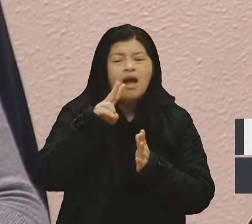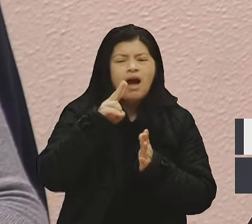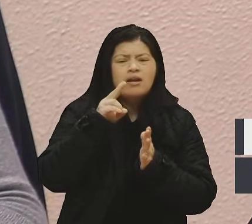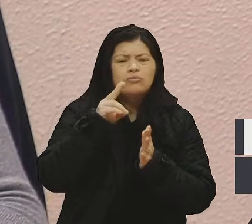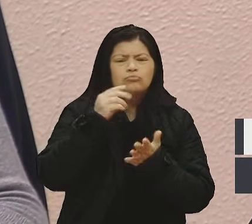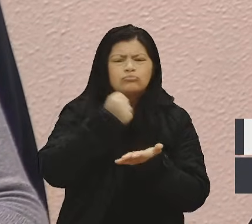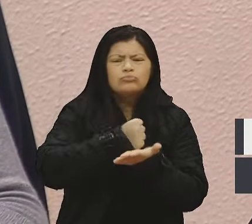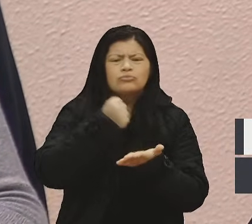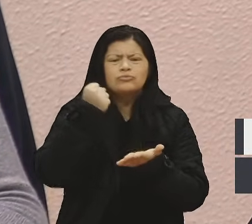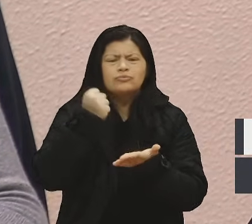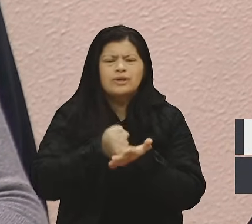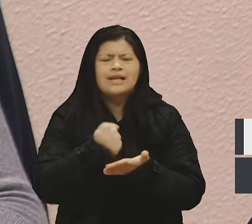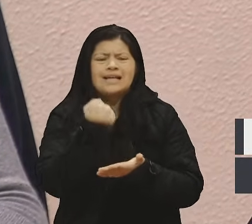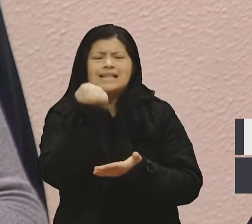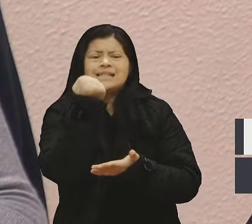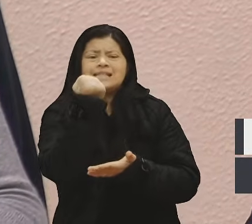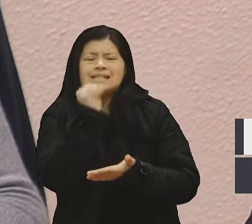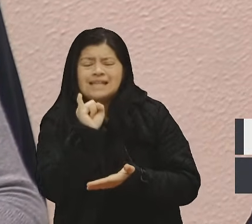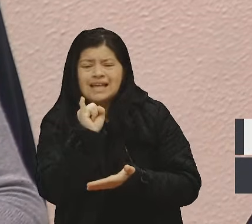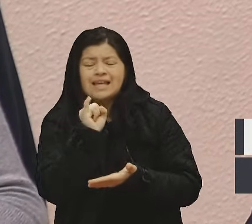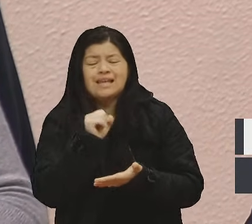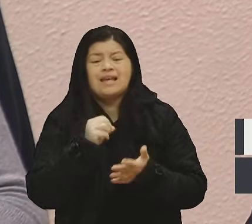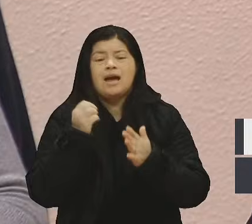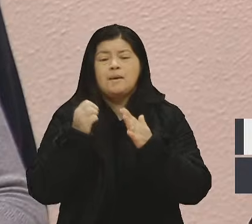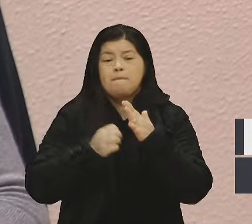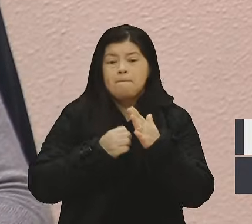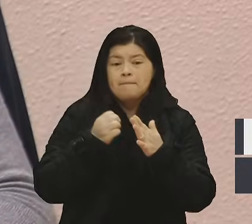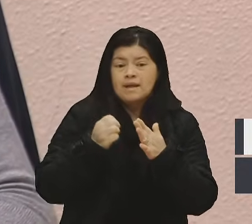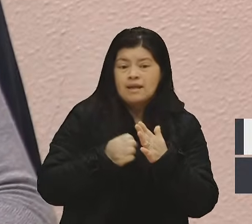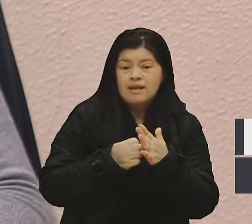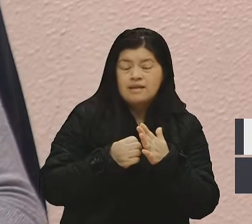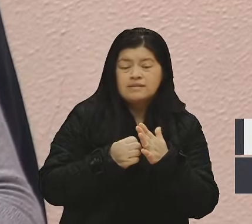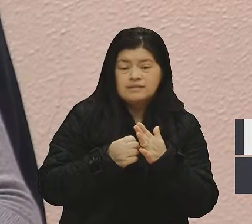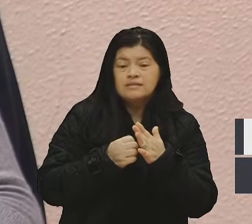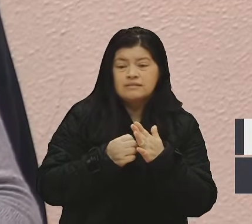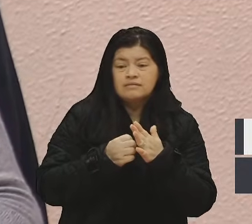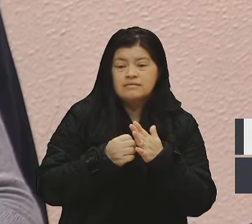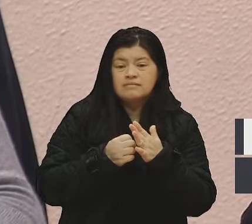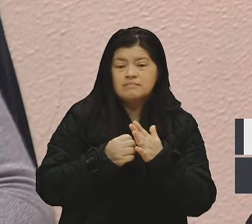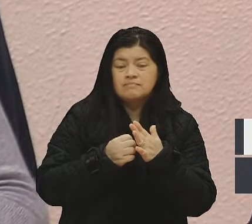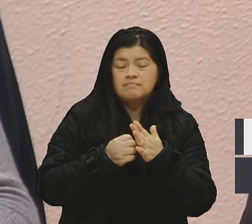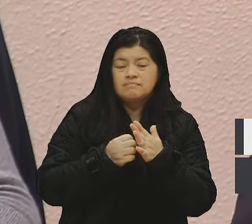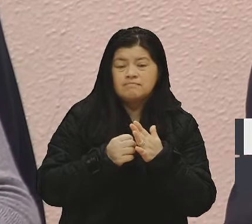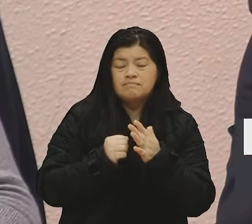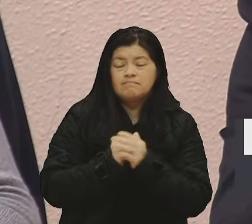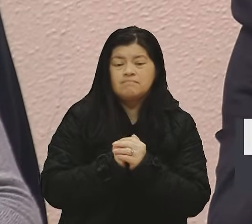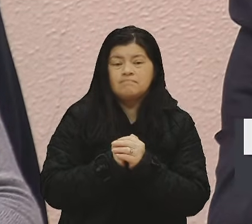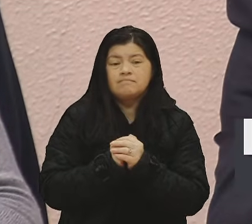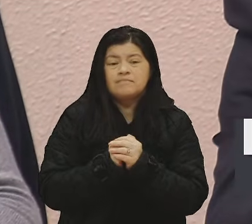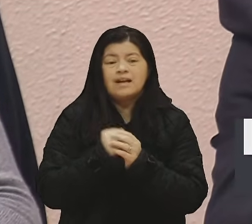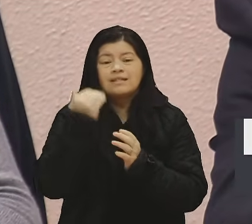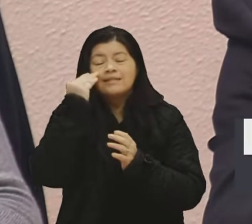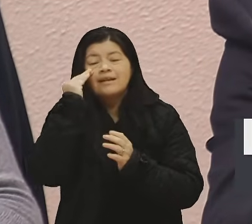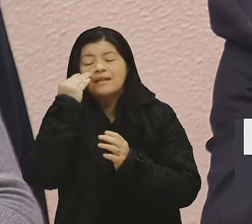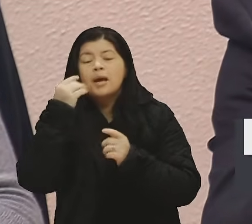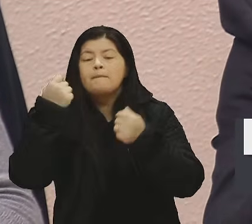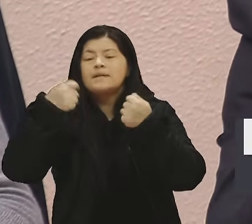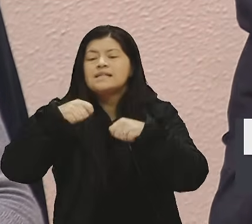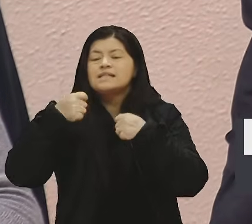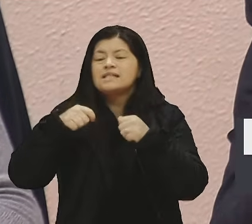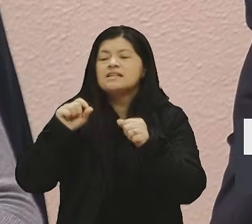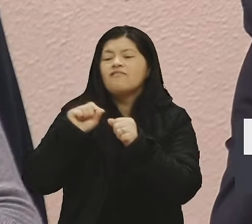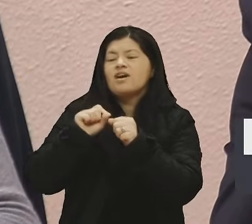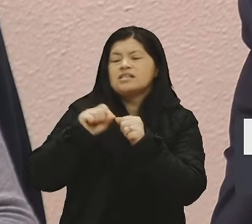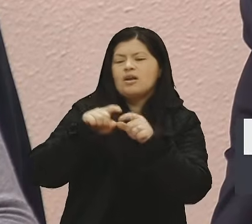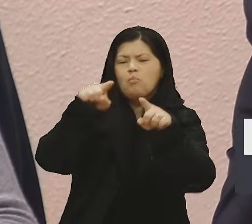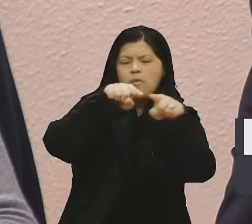que se a concessionária, porque quem vai decidir se é a concessionária, não é o Estado, entender que precise fazer uma